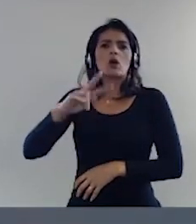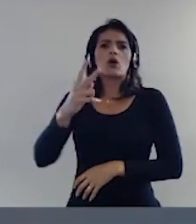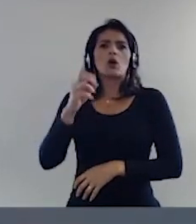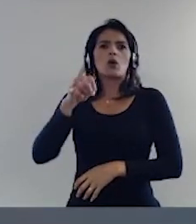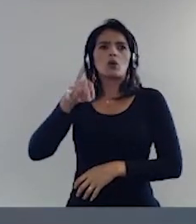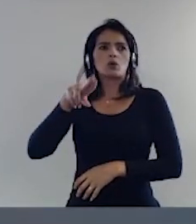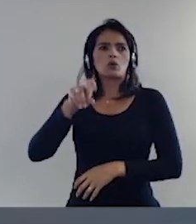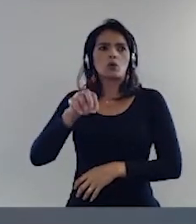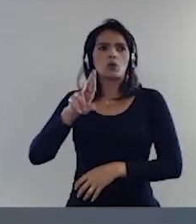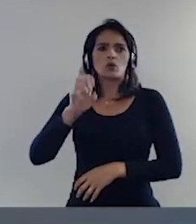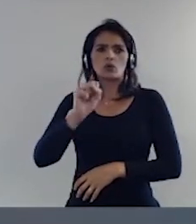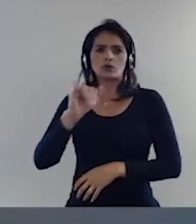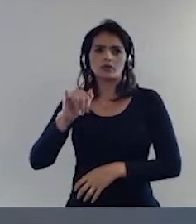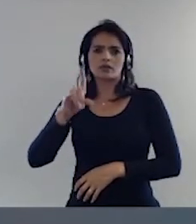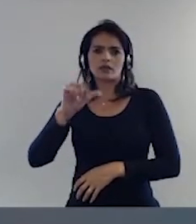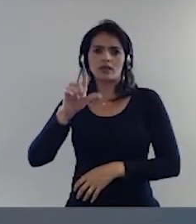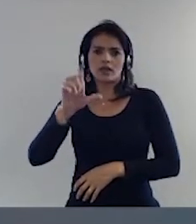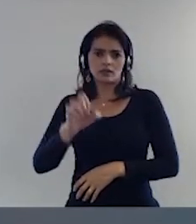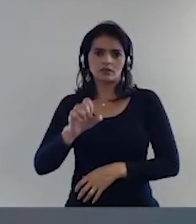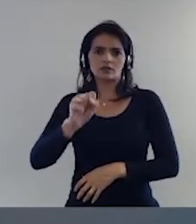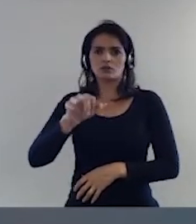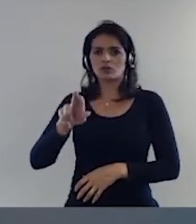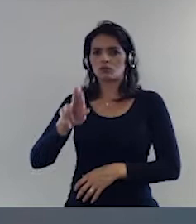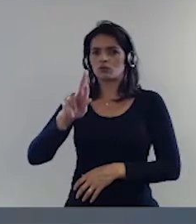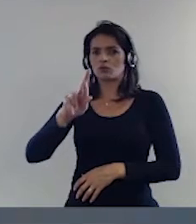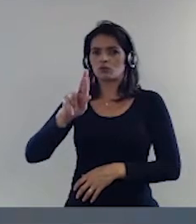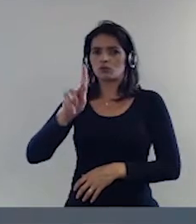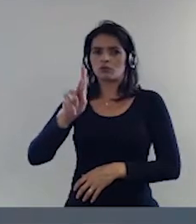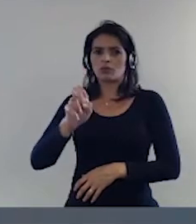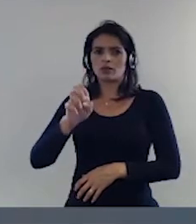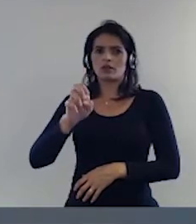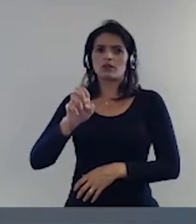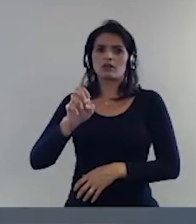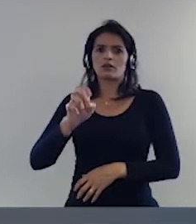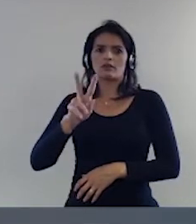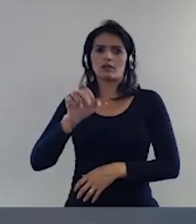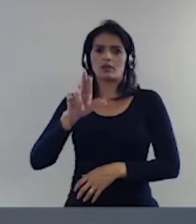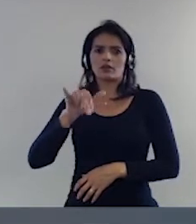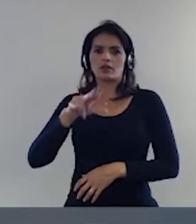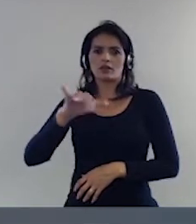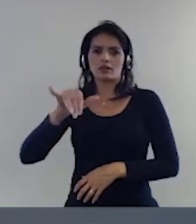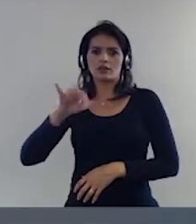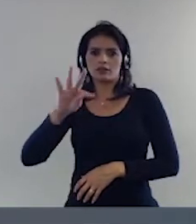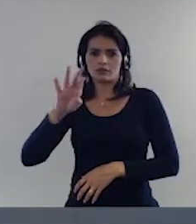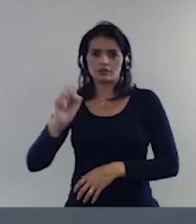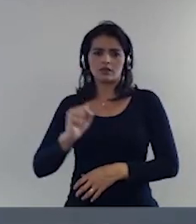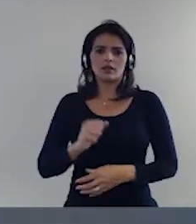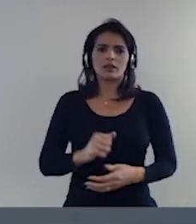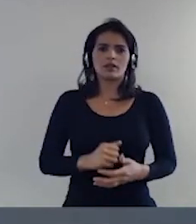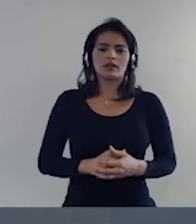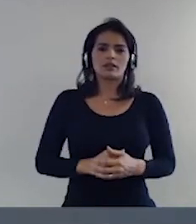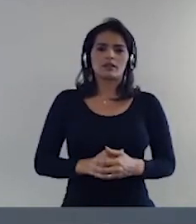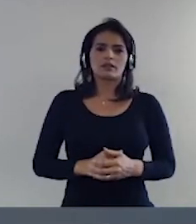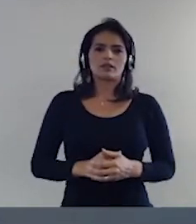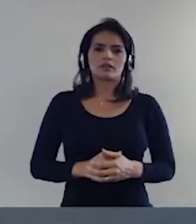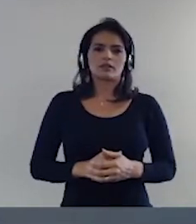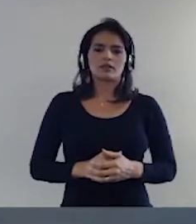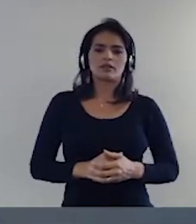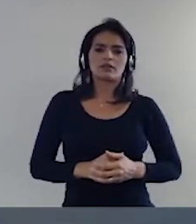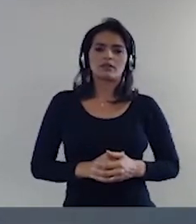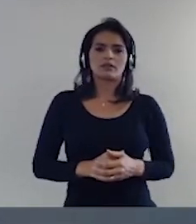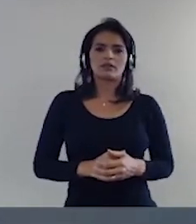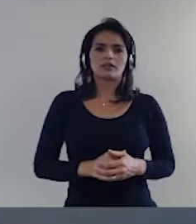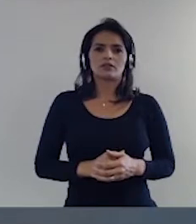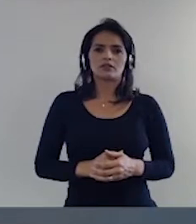regras dessa figura no Código Civil. Me parece que o professor Tepedino depois fará uma exposição que talvez terá